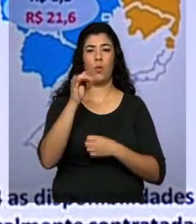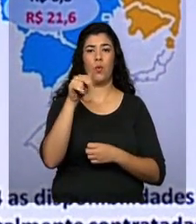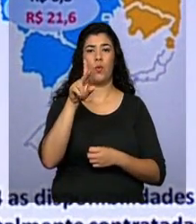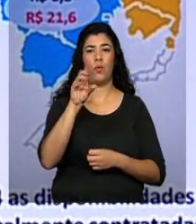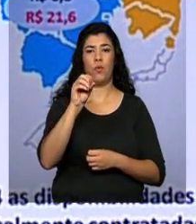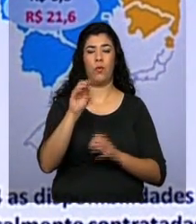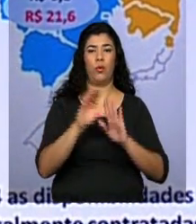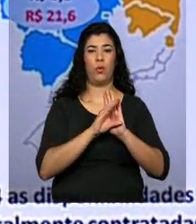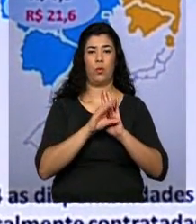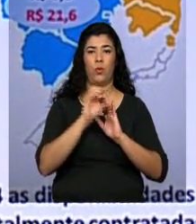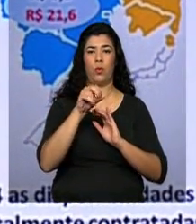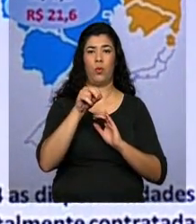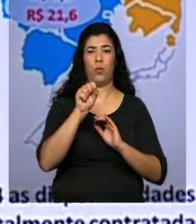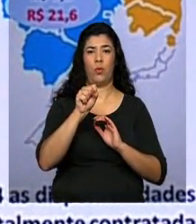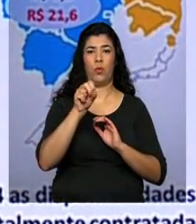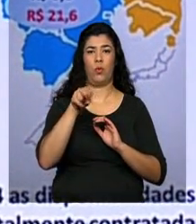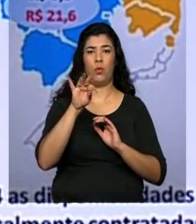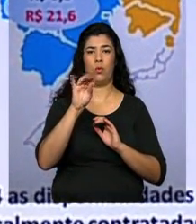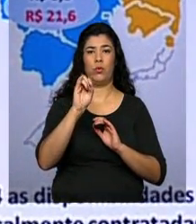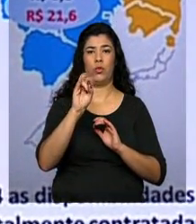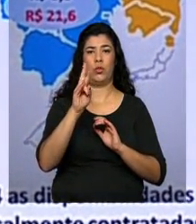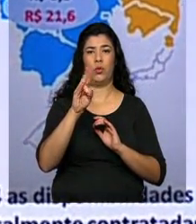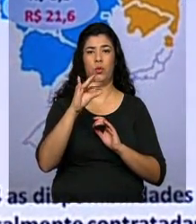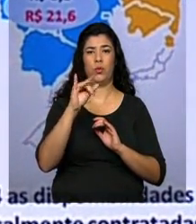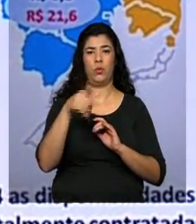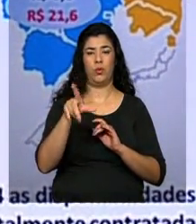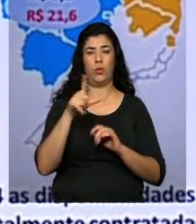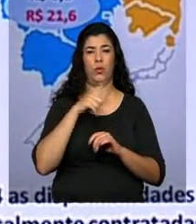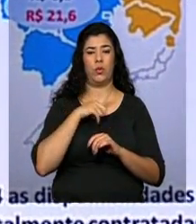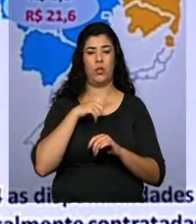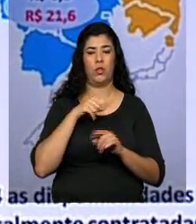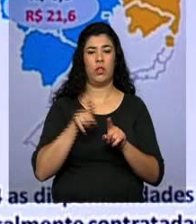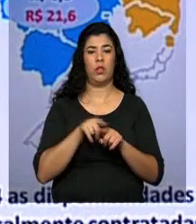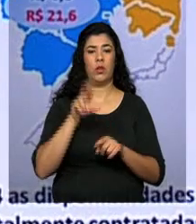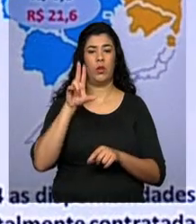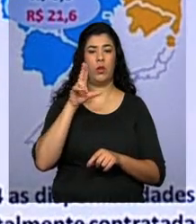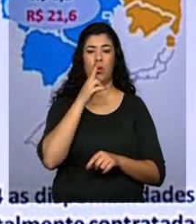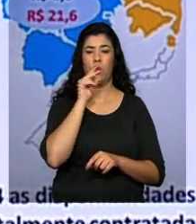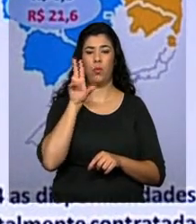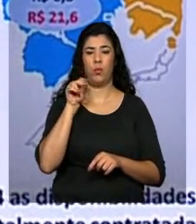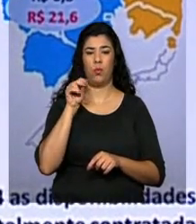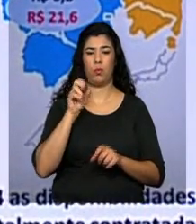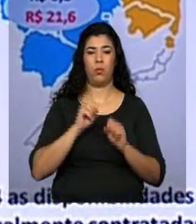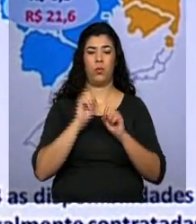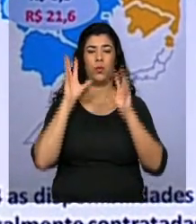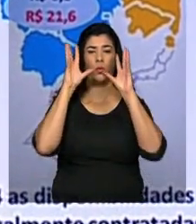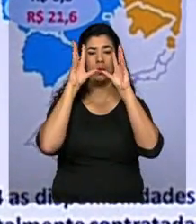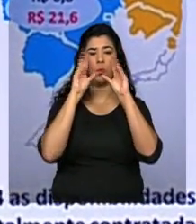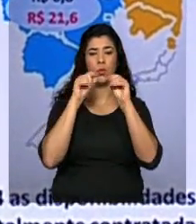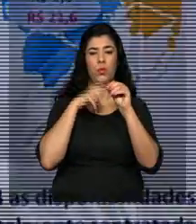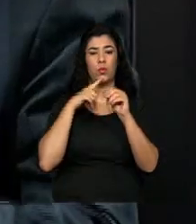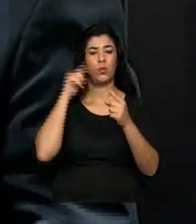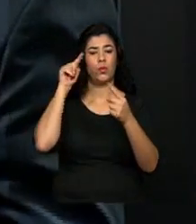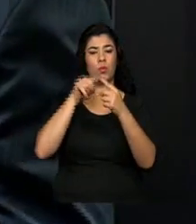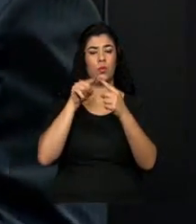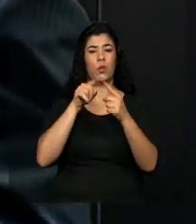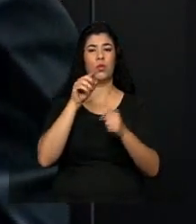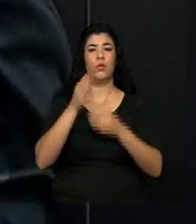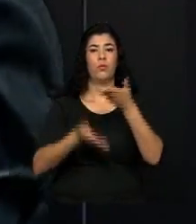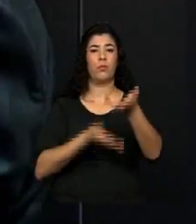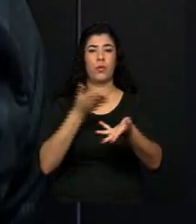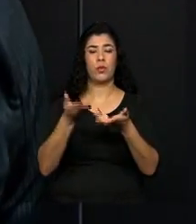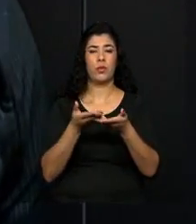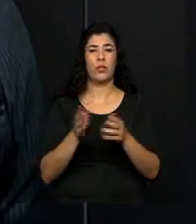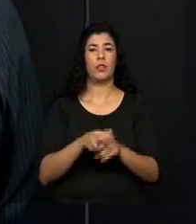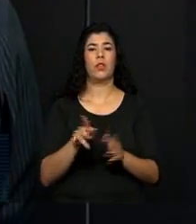o fundo de desenvolvimento o fundo de desenvolvimento ele é oriundo aporte de recursos